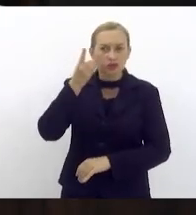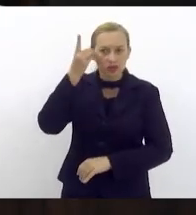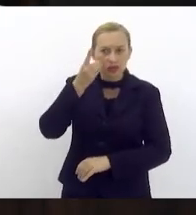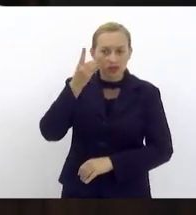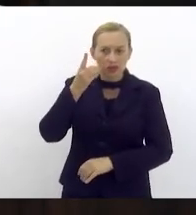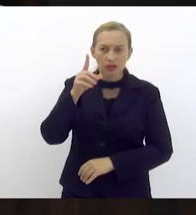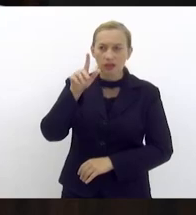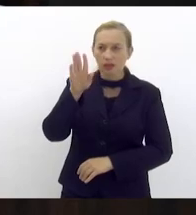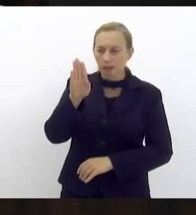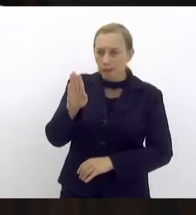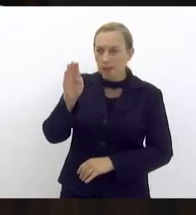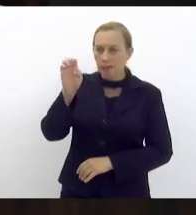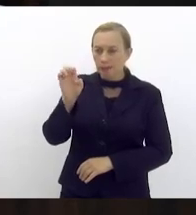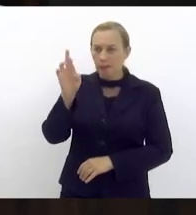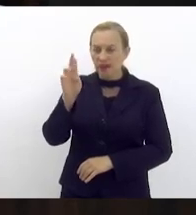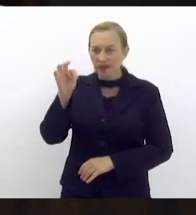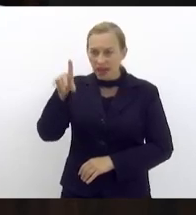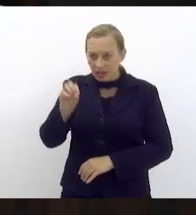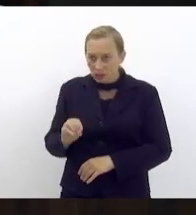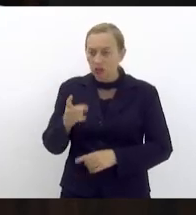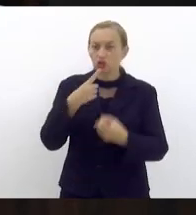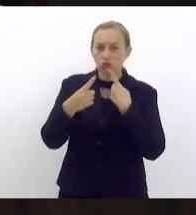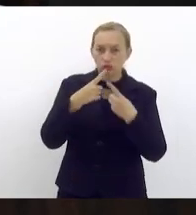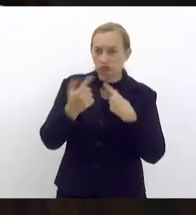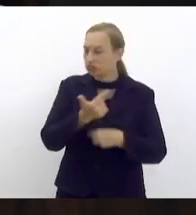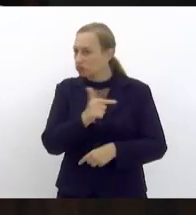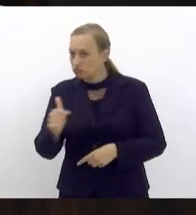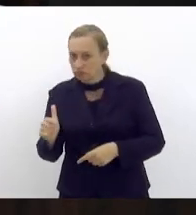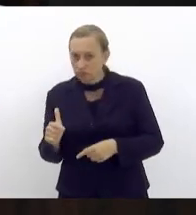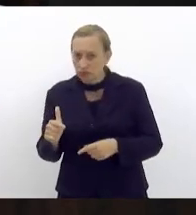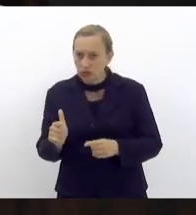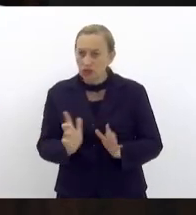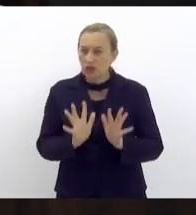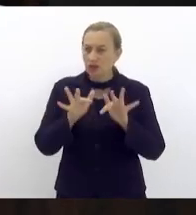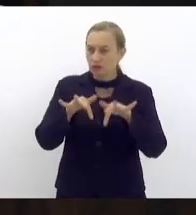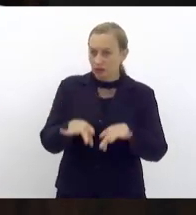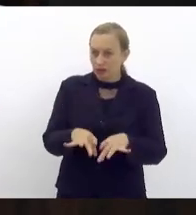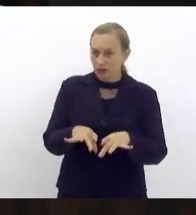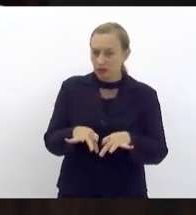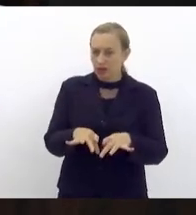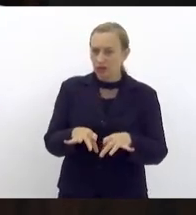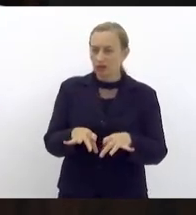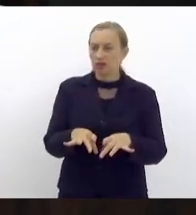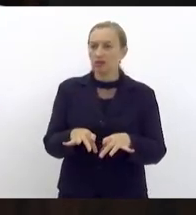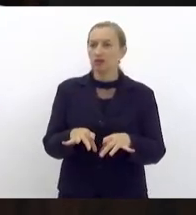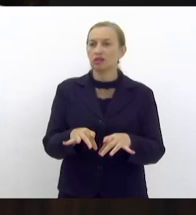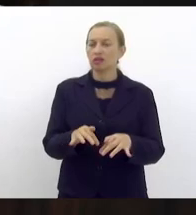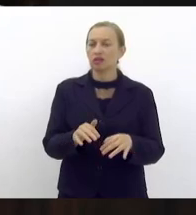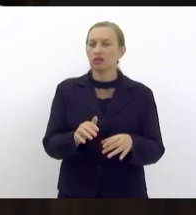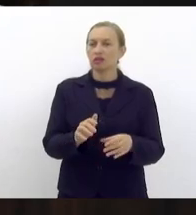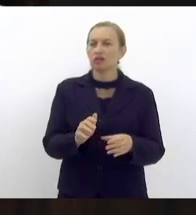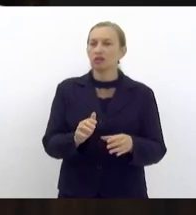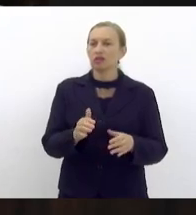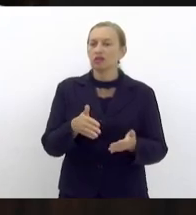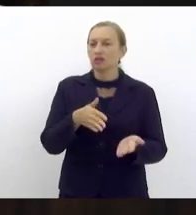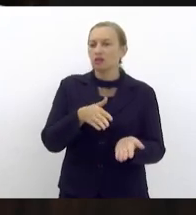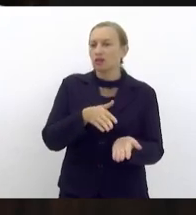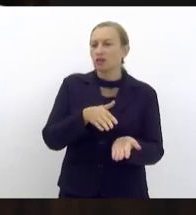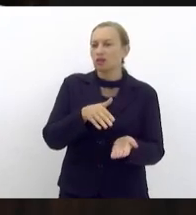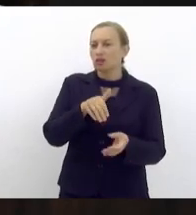Bernardo em discussão não havendo mais Quem Queira discutir é encerrar a discussão em